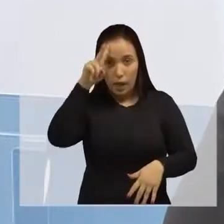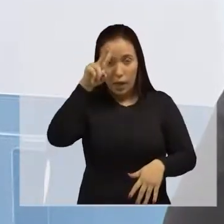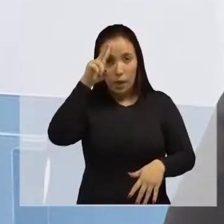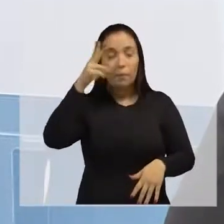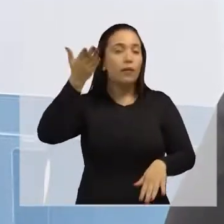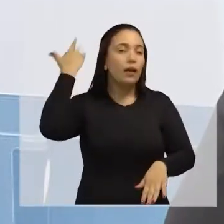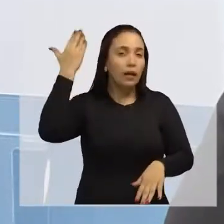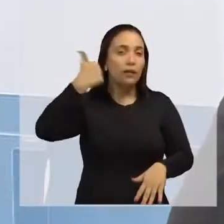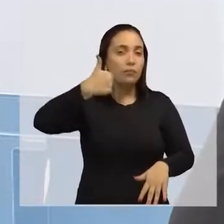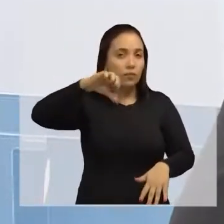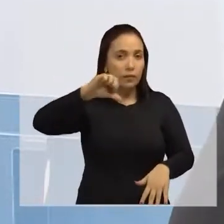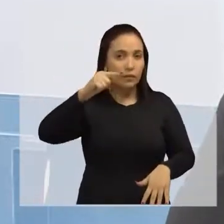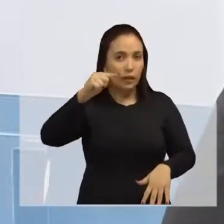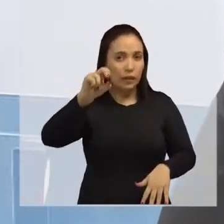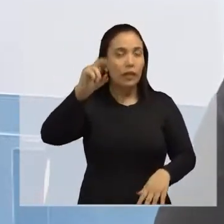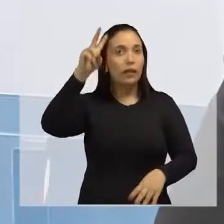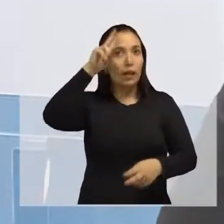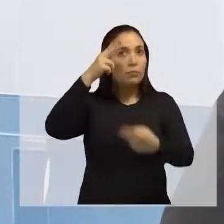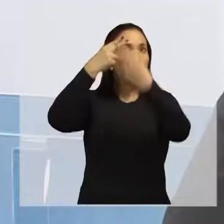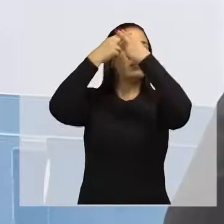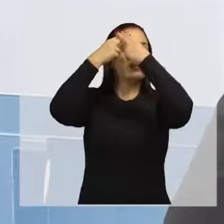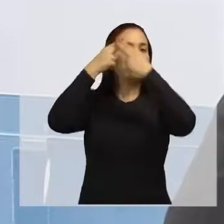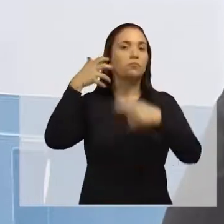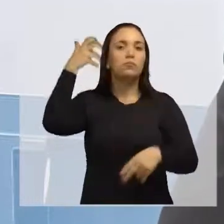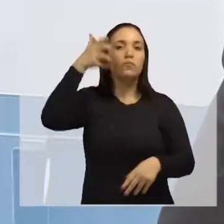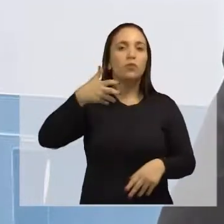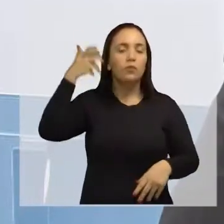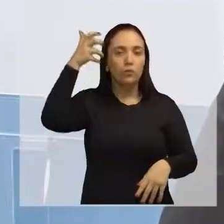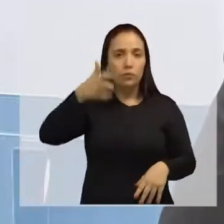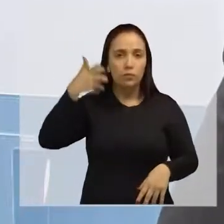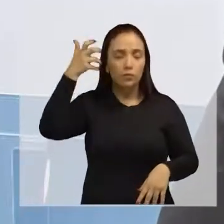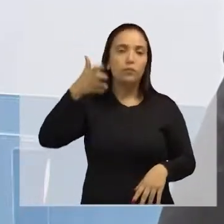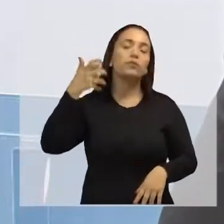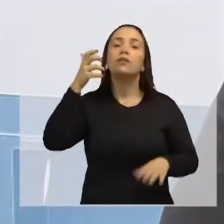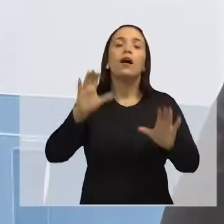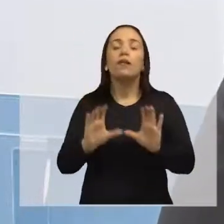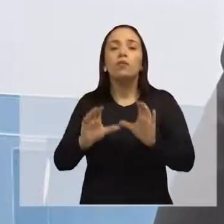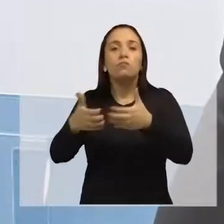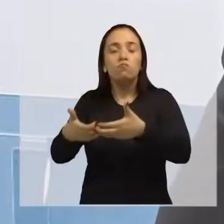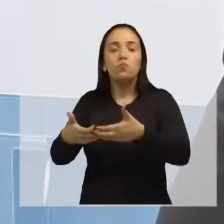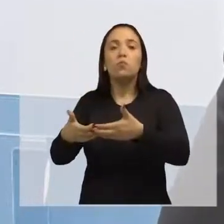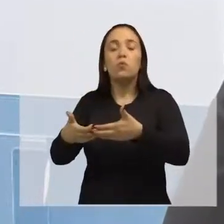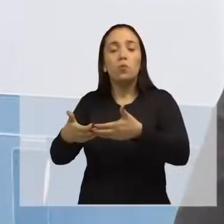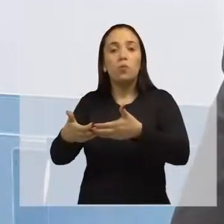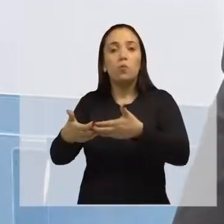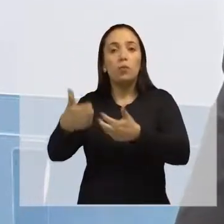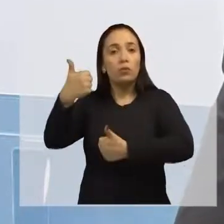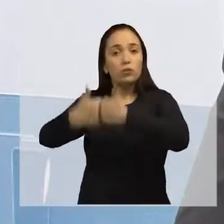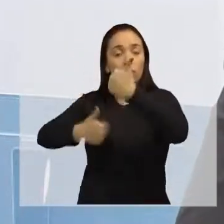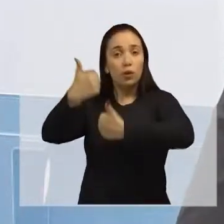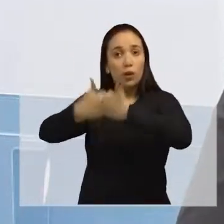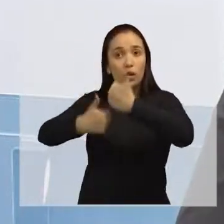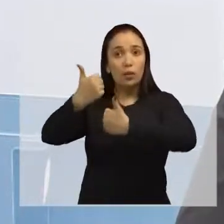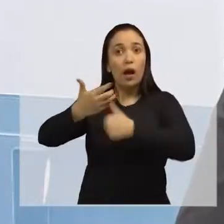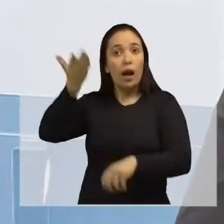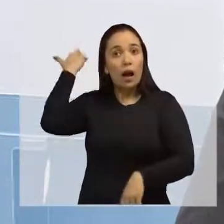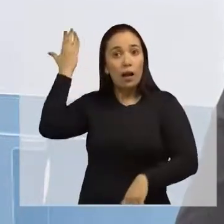não esquece, 90 milhões em ação, para frente Brasil, salva a seleção. Naquela época, esse